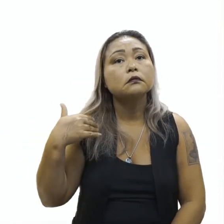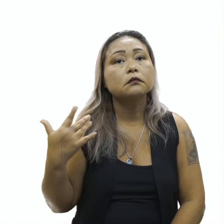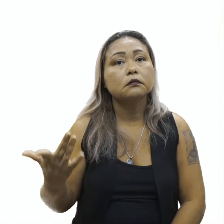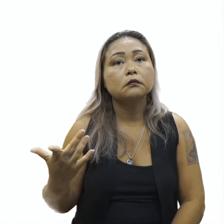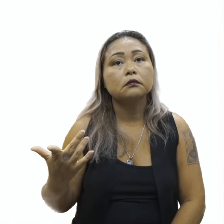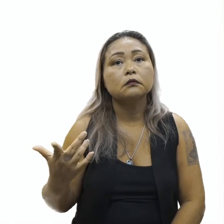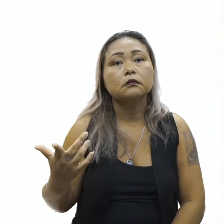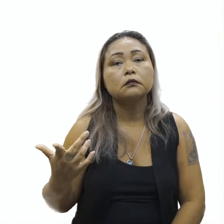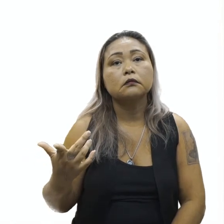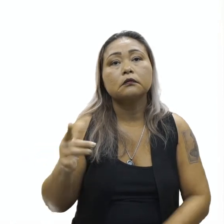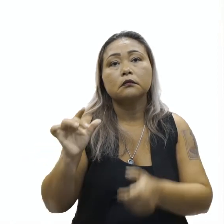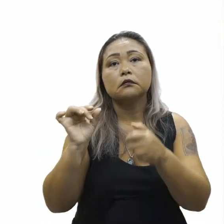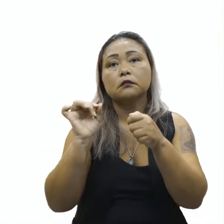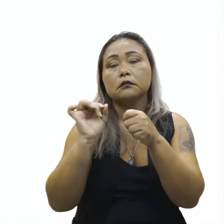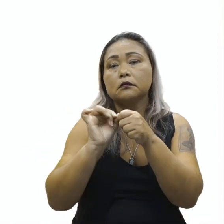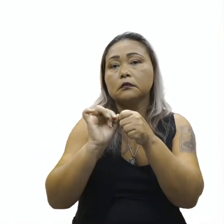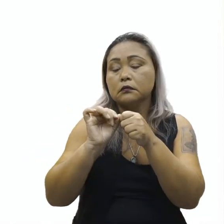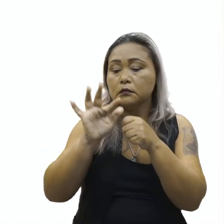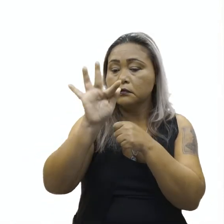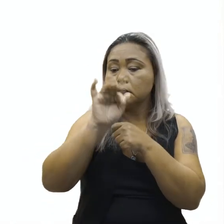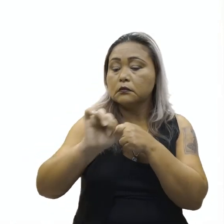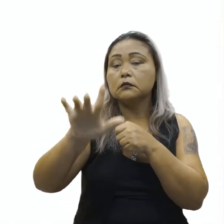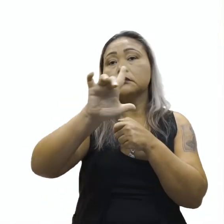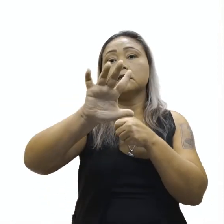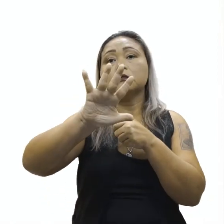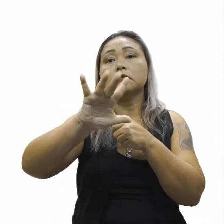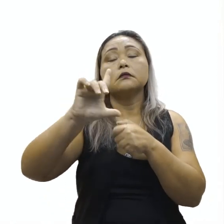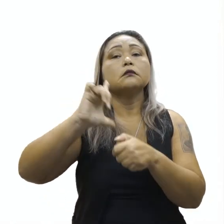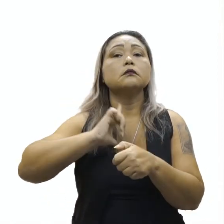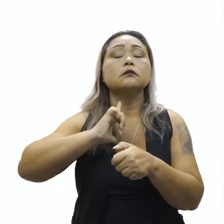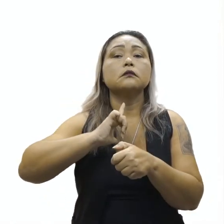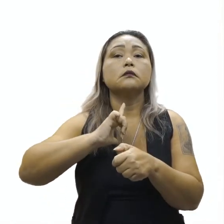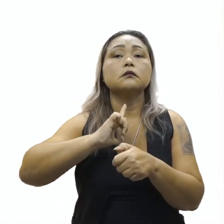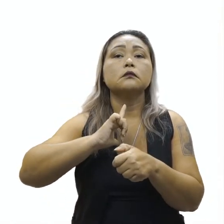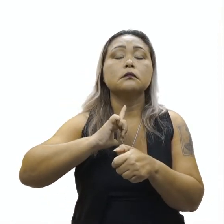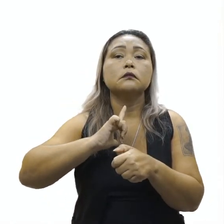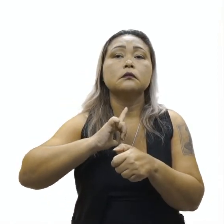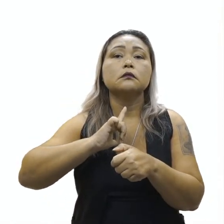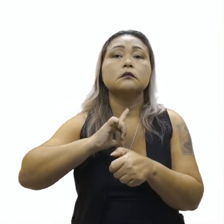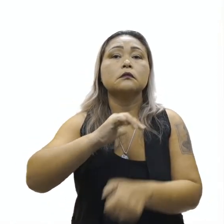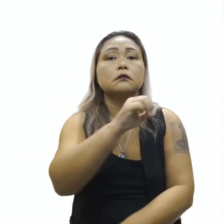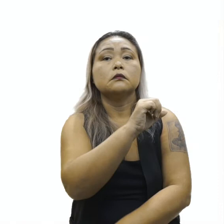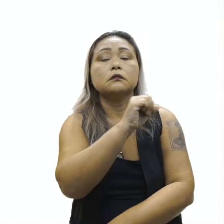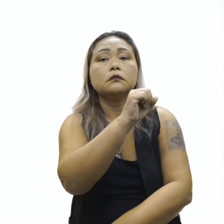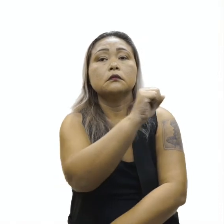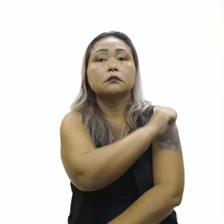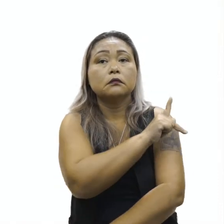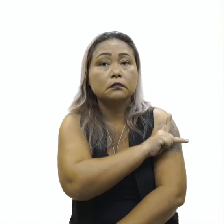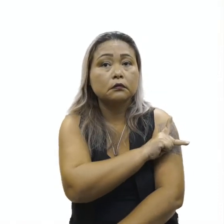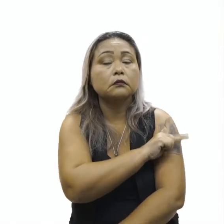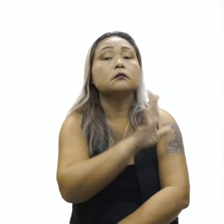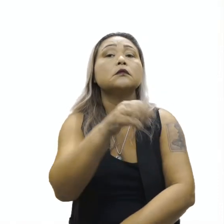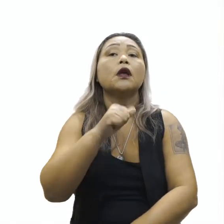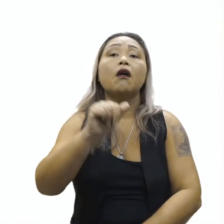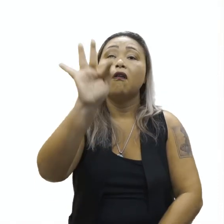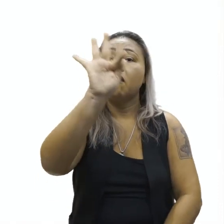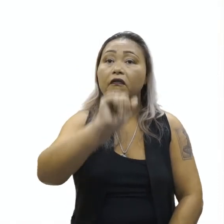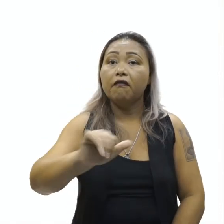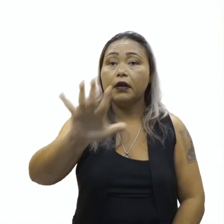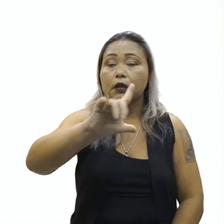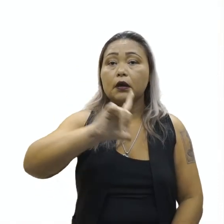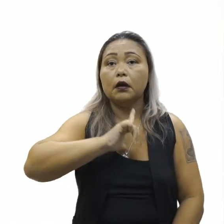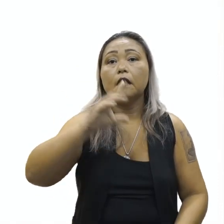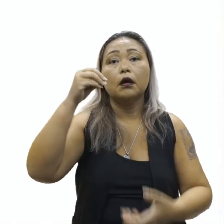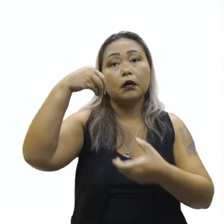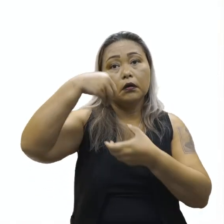seja, na esfera federal, a gente tem os deputados federais, ficam na Câmara dos